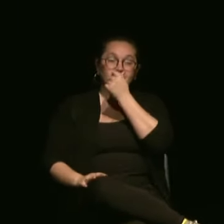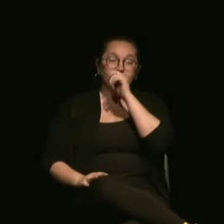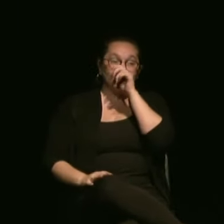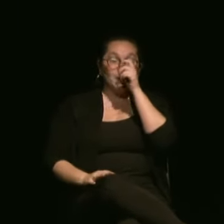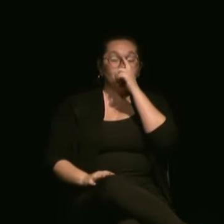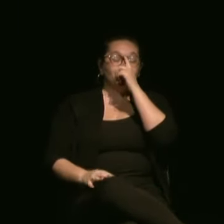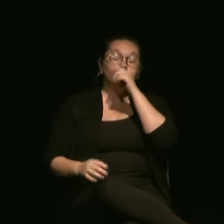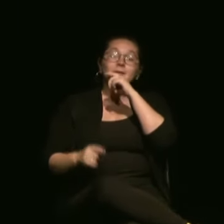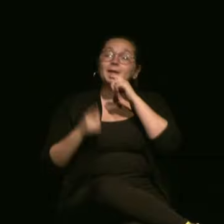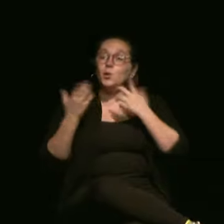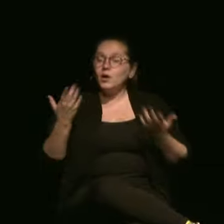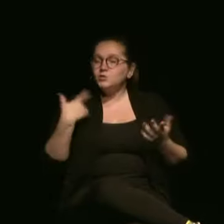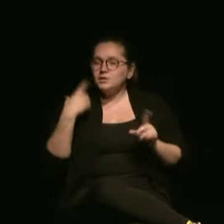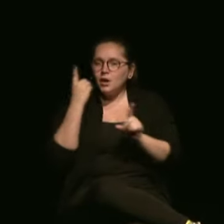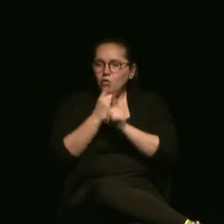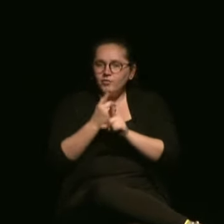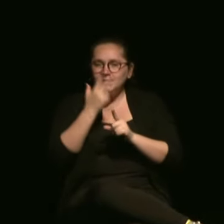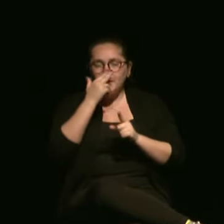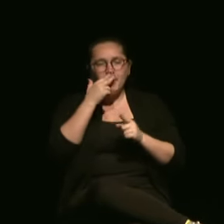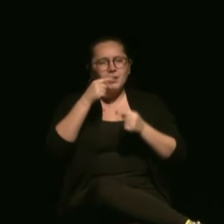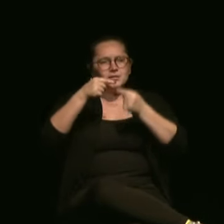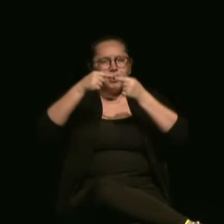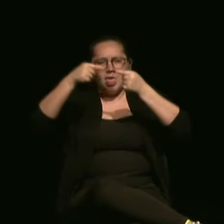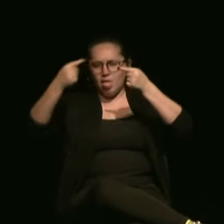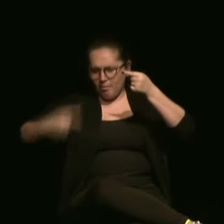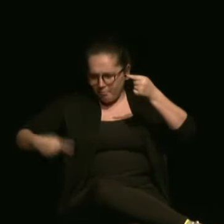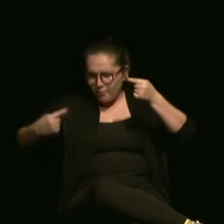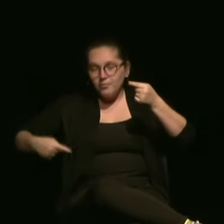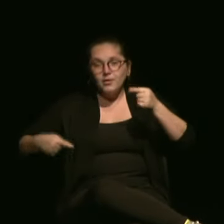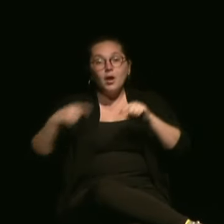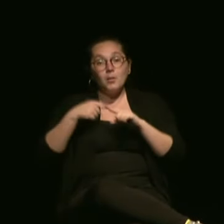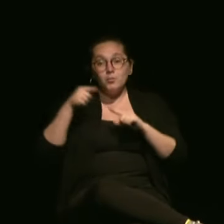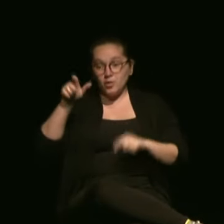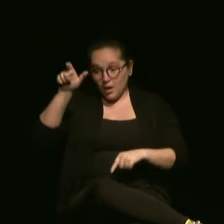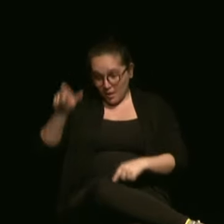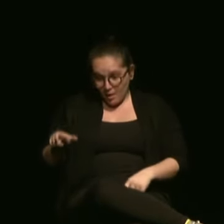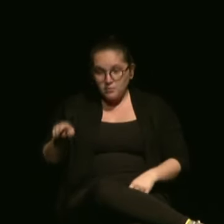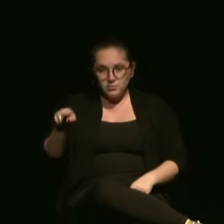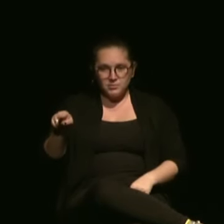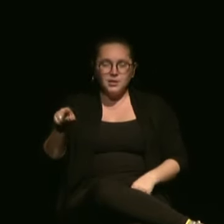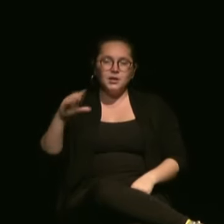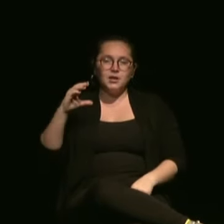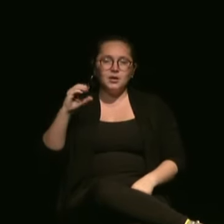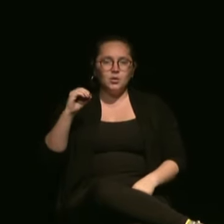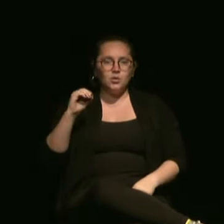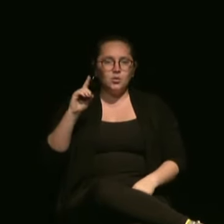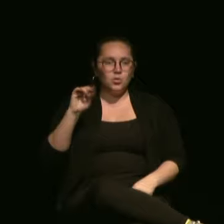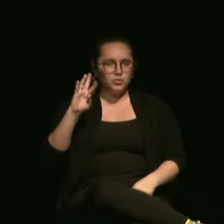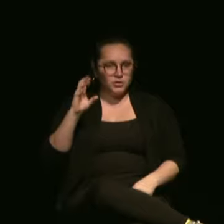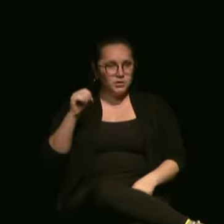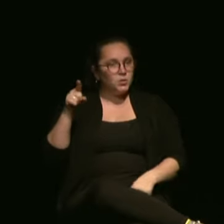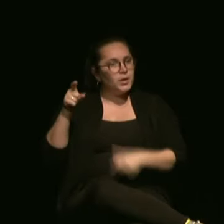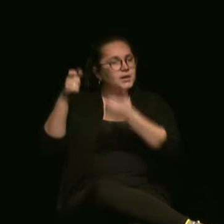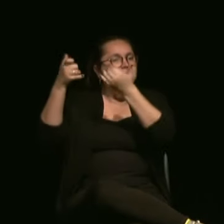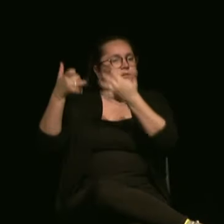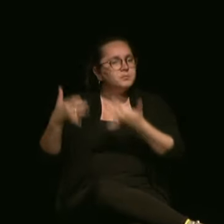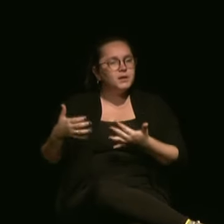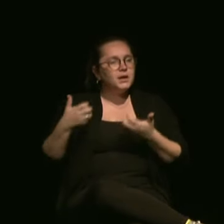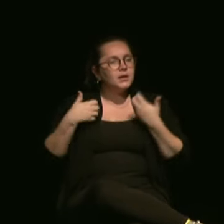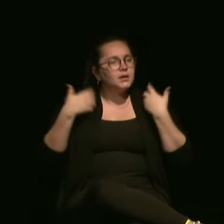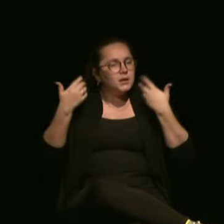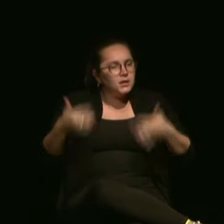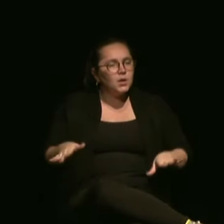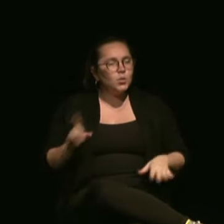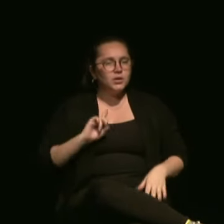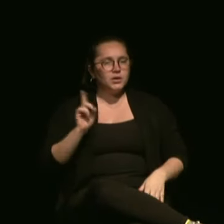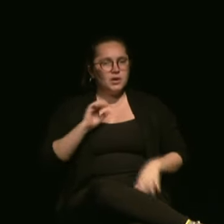Eu acho que é uma conversa desencontrada, porque o Coutinho não explica bem por que ele não quis fazer isso, né? Qual a razão dele ter